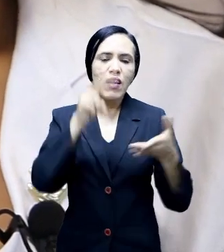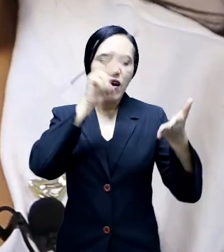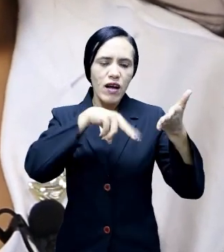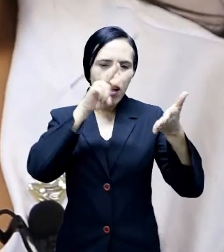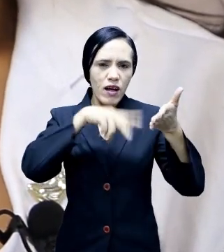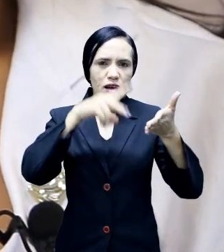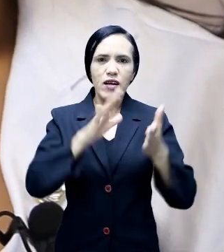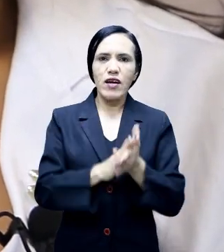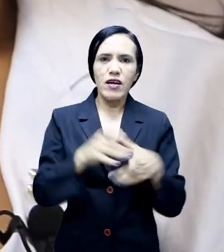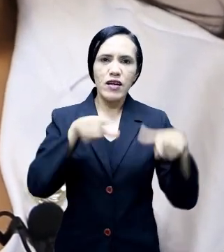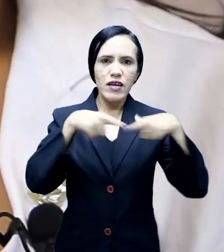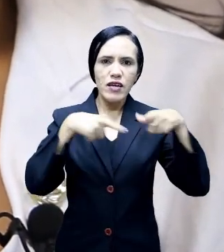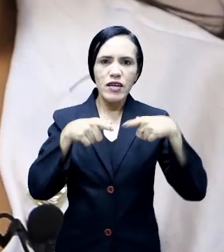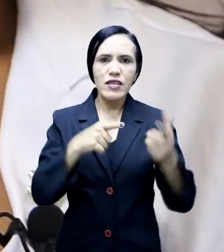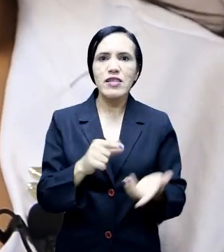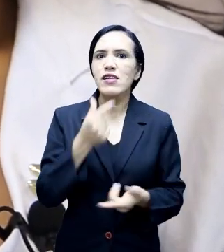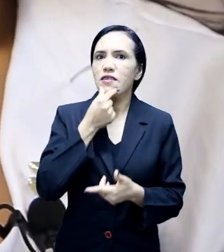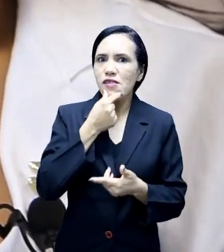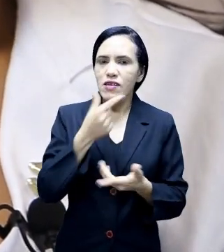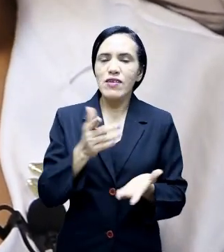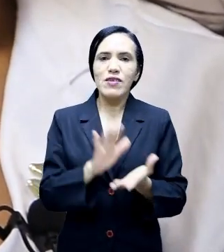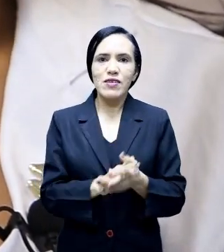leitura de trabalhos em inglês.